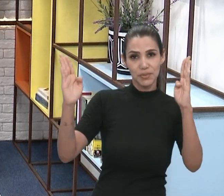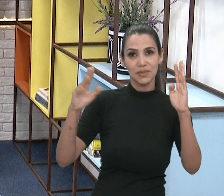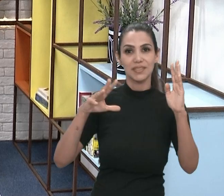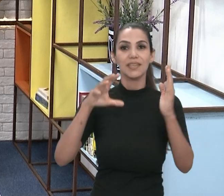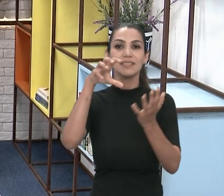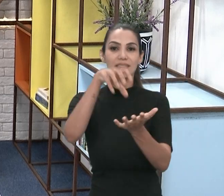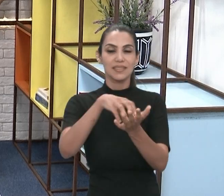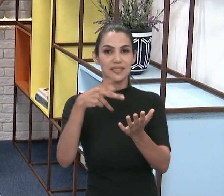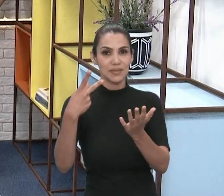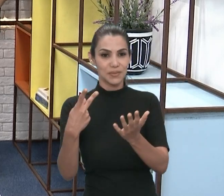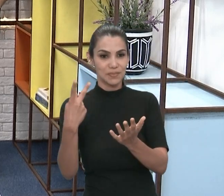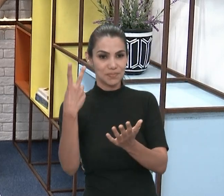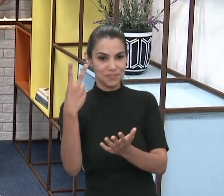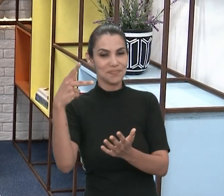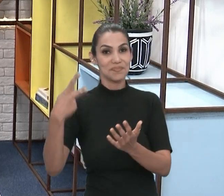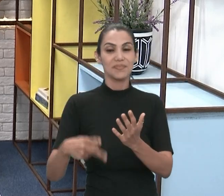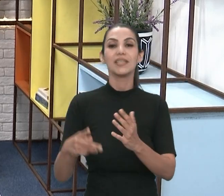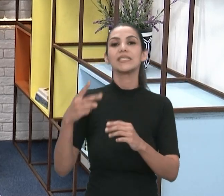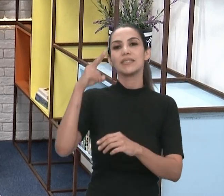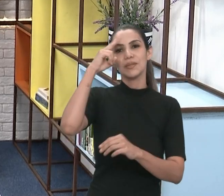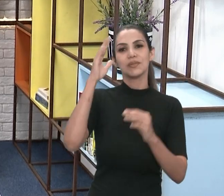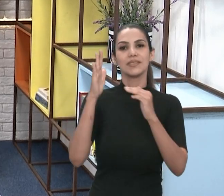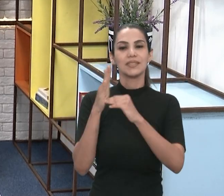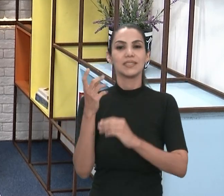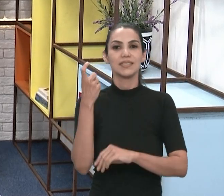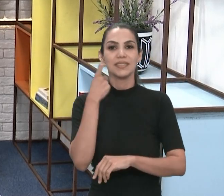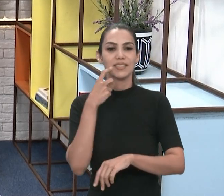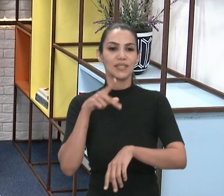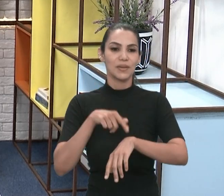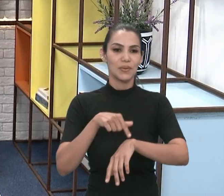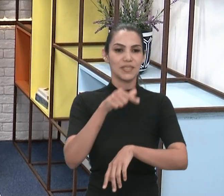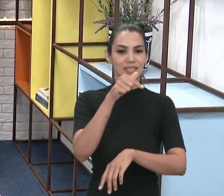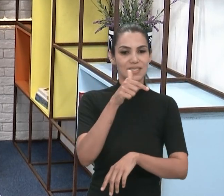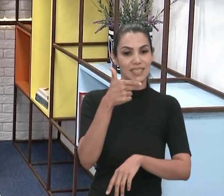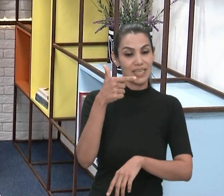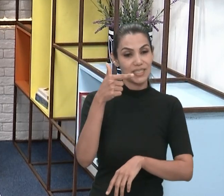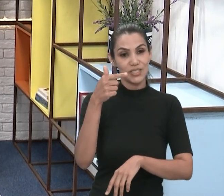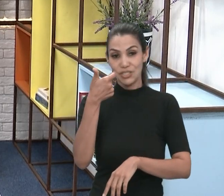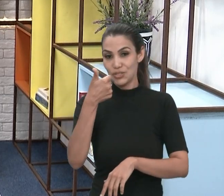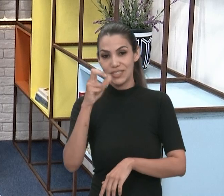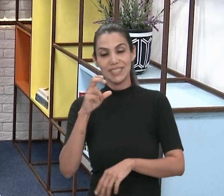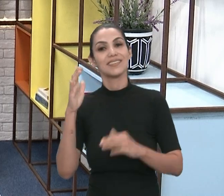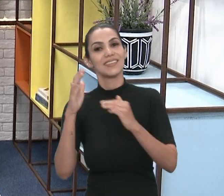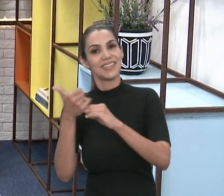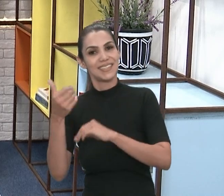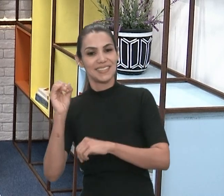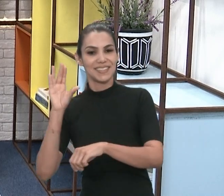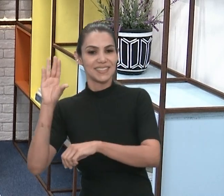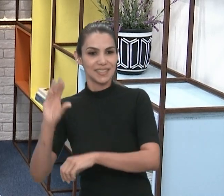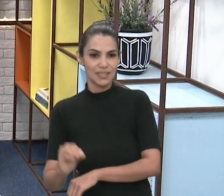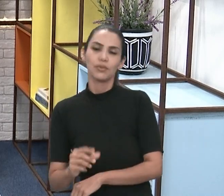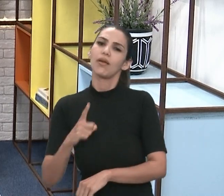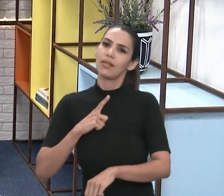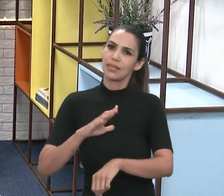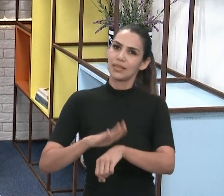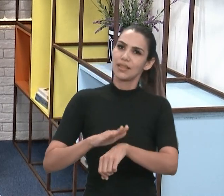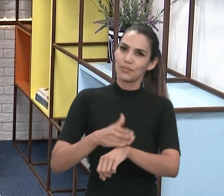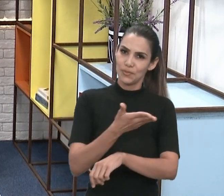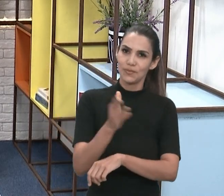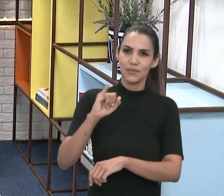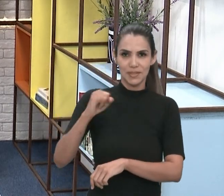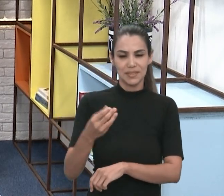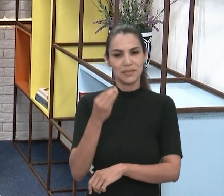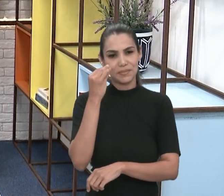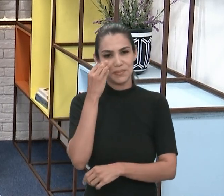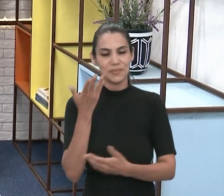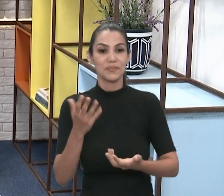do Campus Samambaia de segunda a sexta, das 7h15 da manhã às 10 da noite. Então tem muito tempo para você ir lá. E